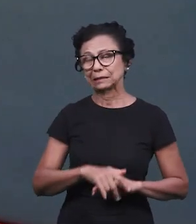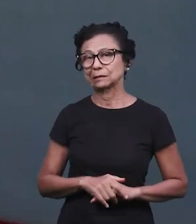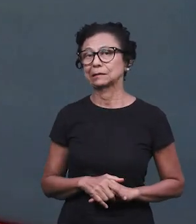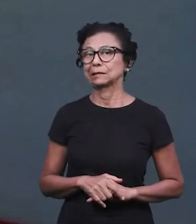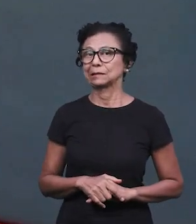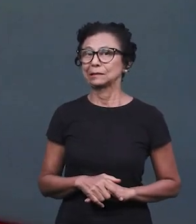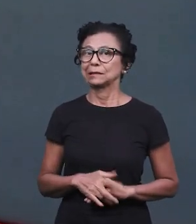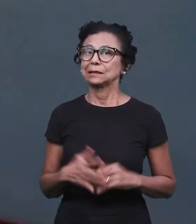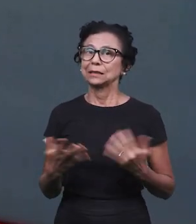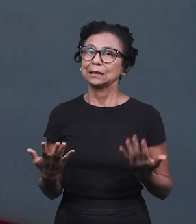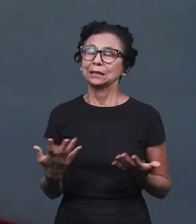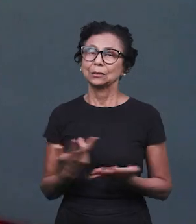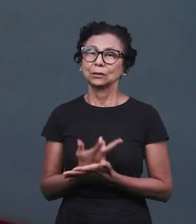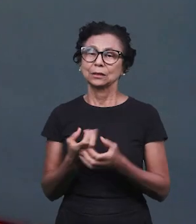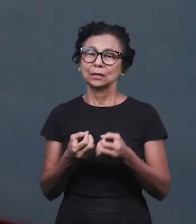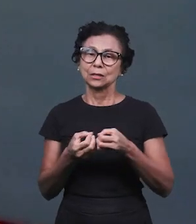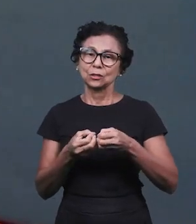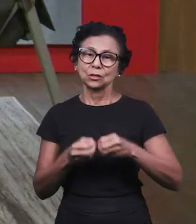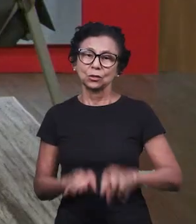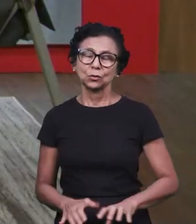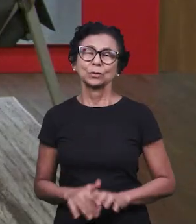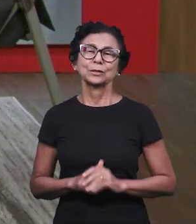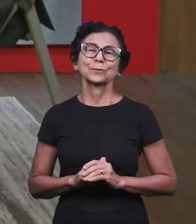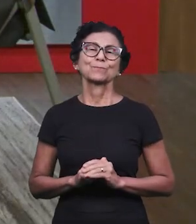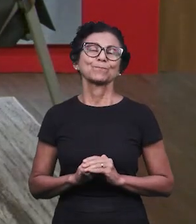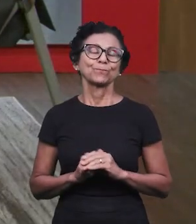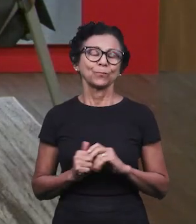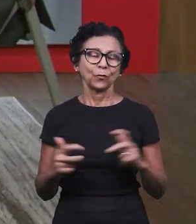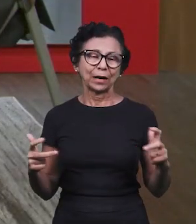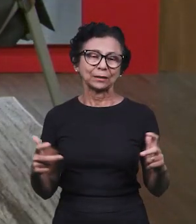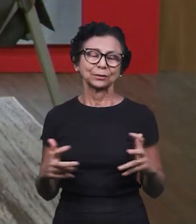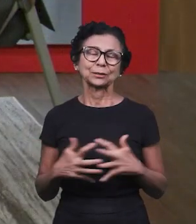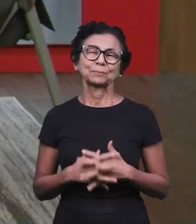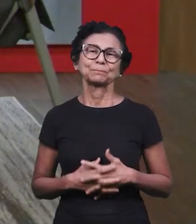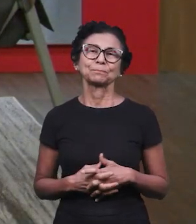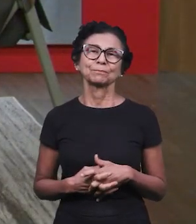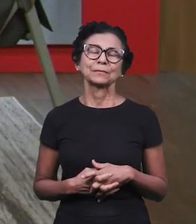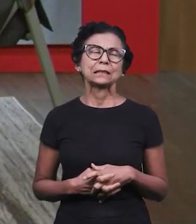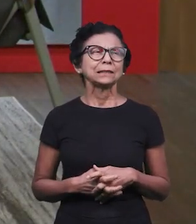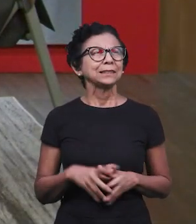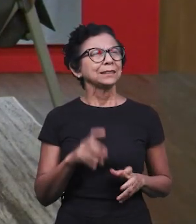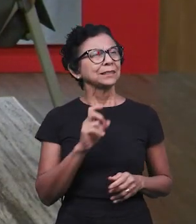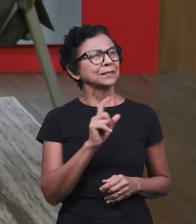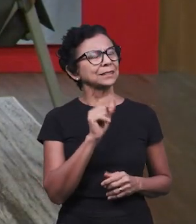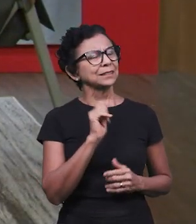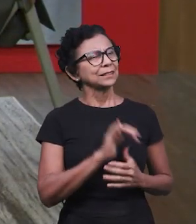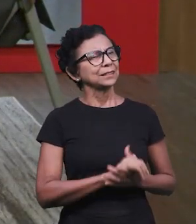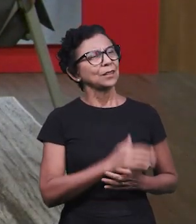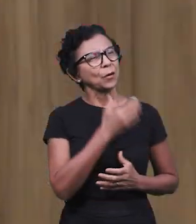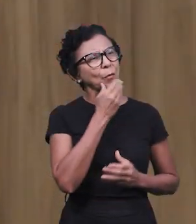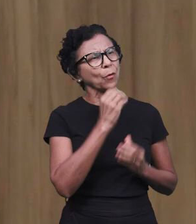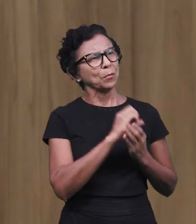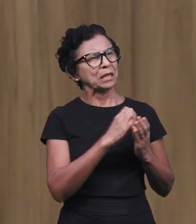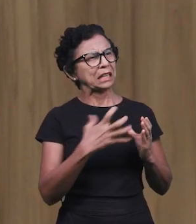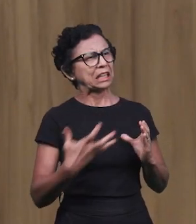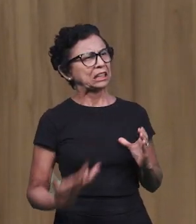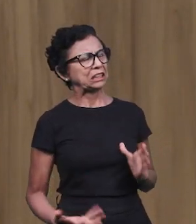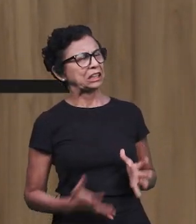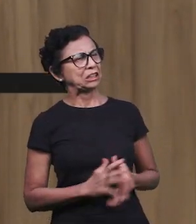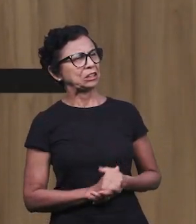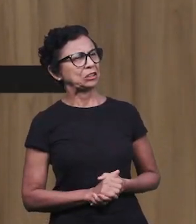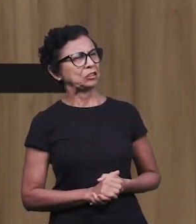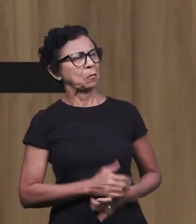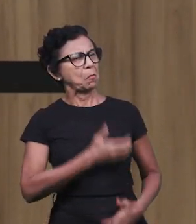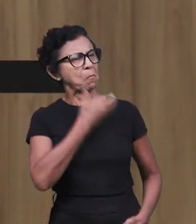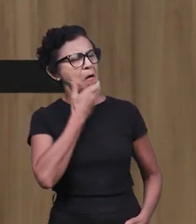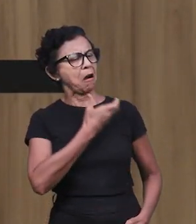diferentes segmentos do seu desenvolvimento. Será que a característica do homem talvez seja um pouco de machista? O